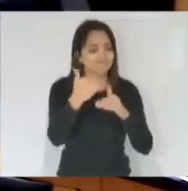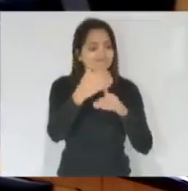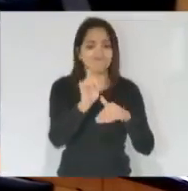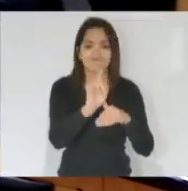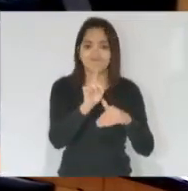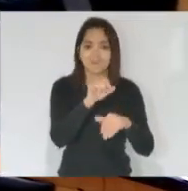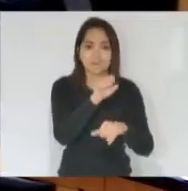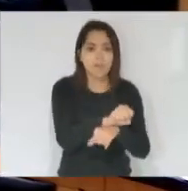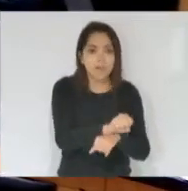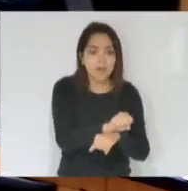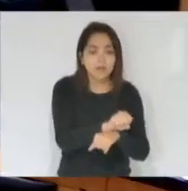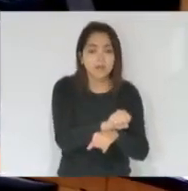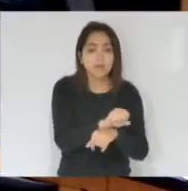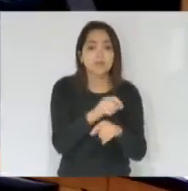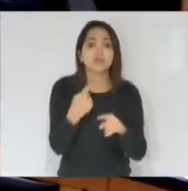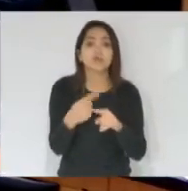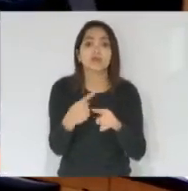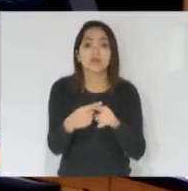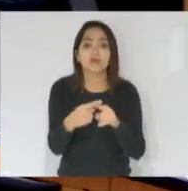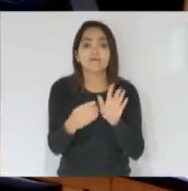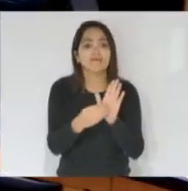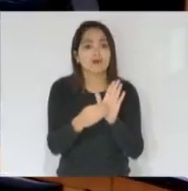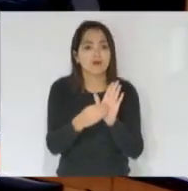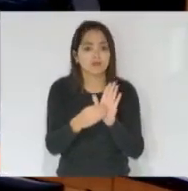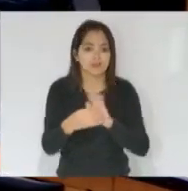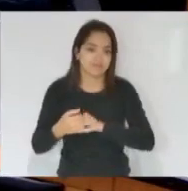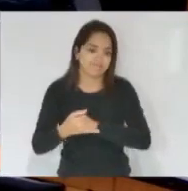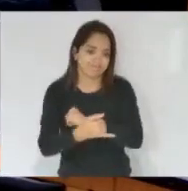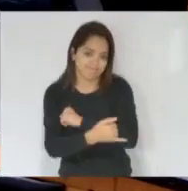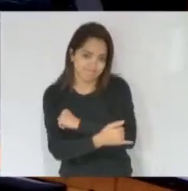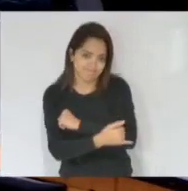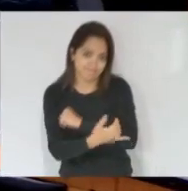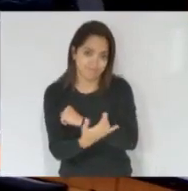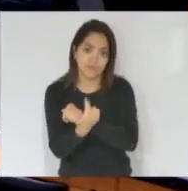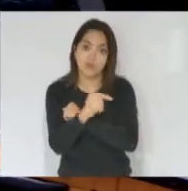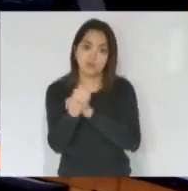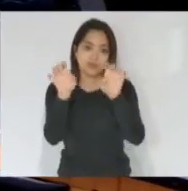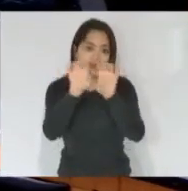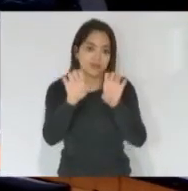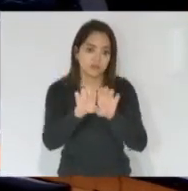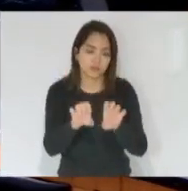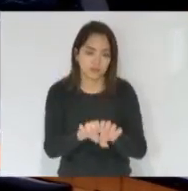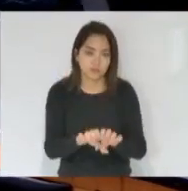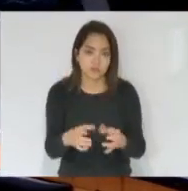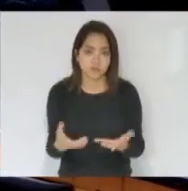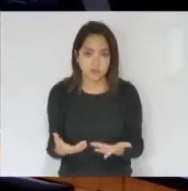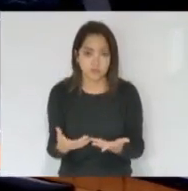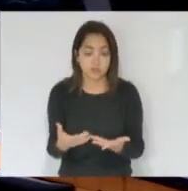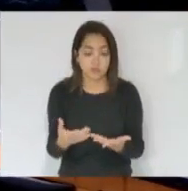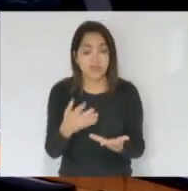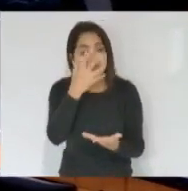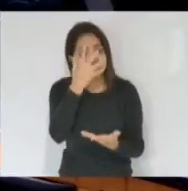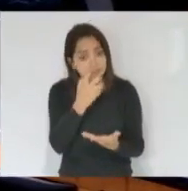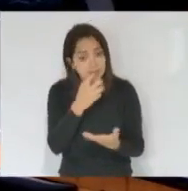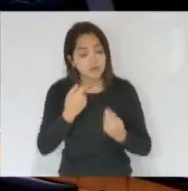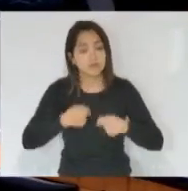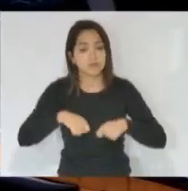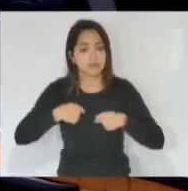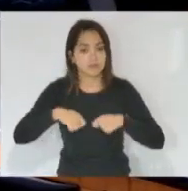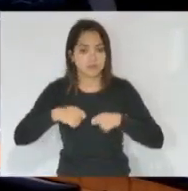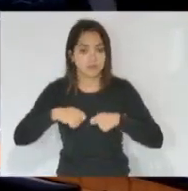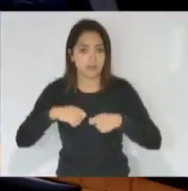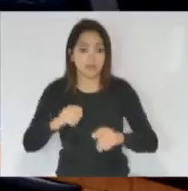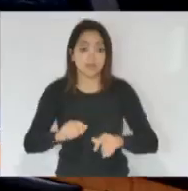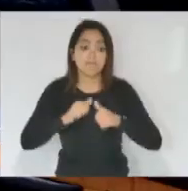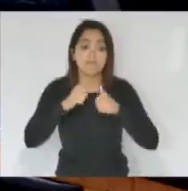param de crescer por falta de infraestrutura. Realmente algo sério, algo forte tem que ser feito nesse sentido para